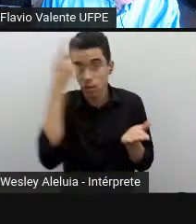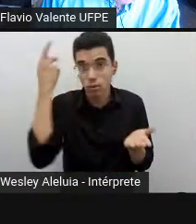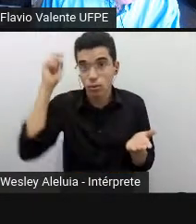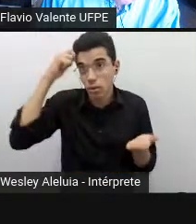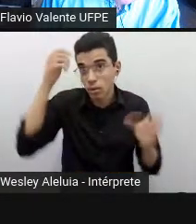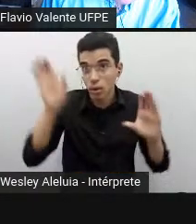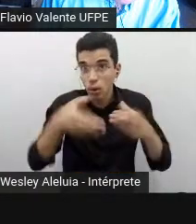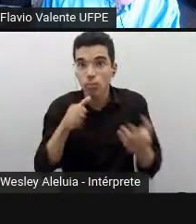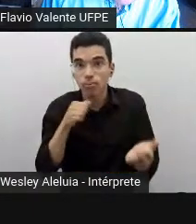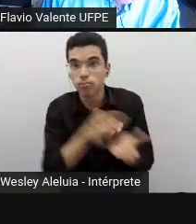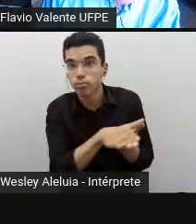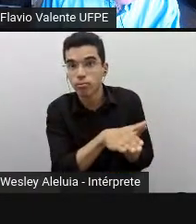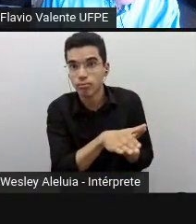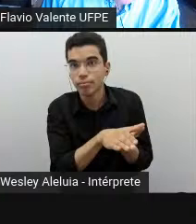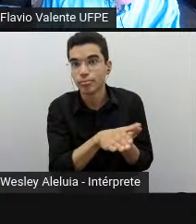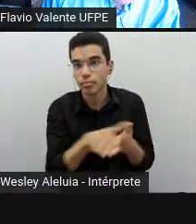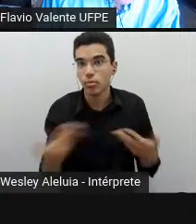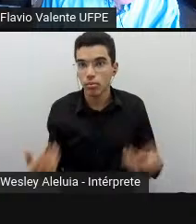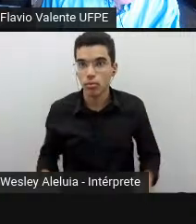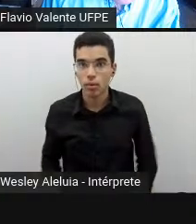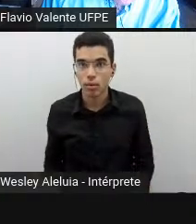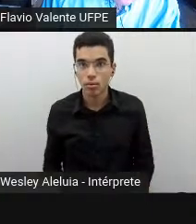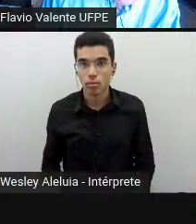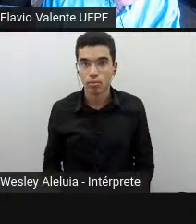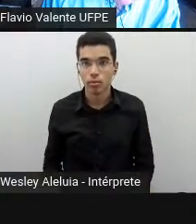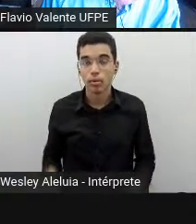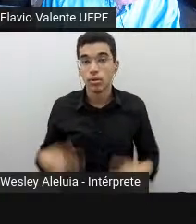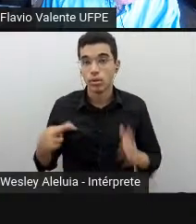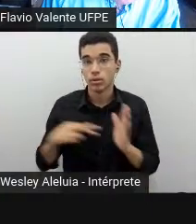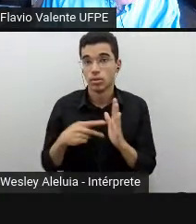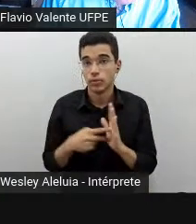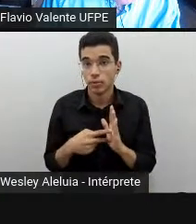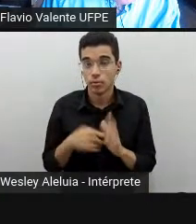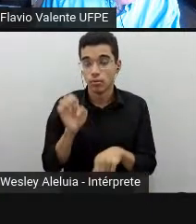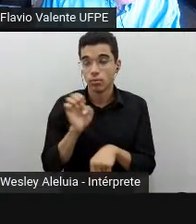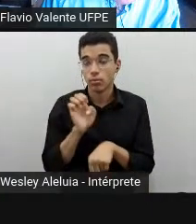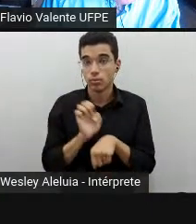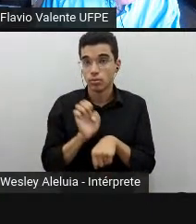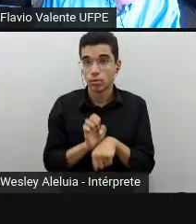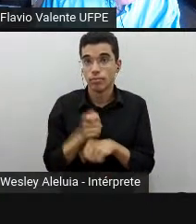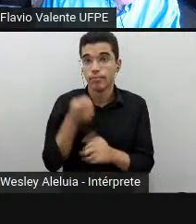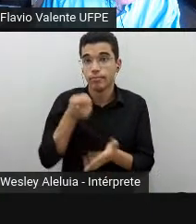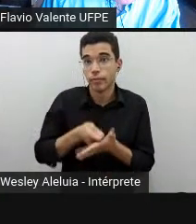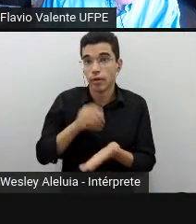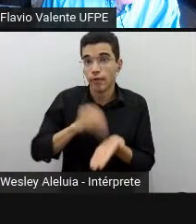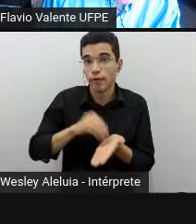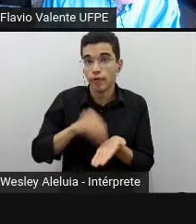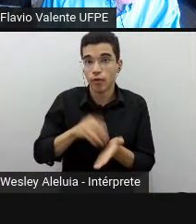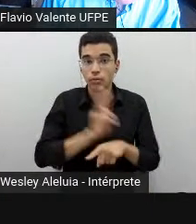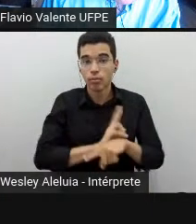a conivência do Estado que não está protegendo. A próxima.